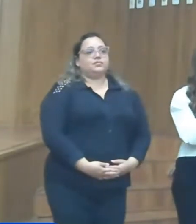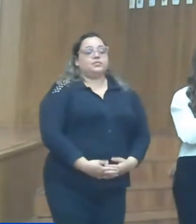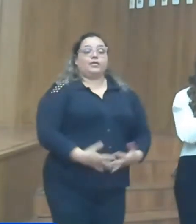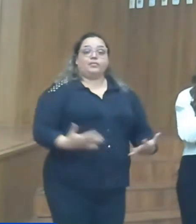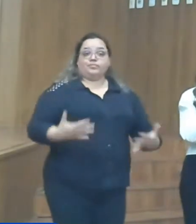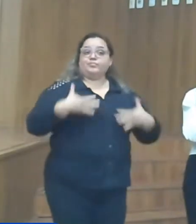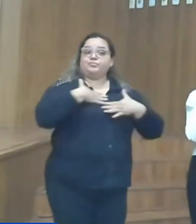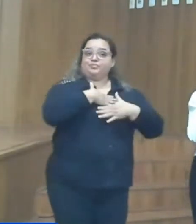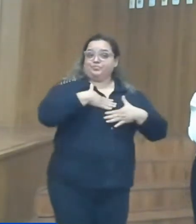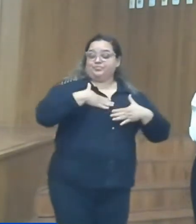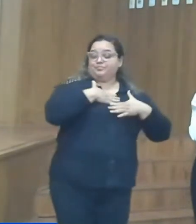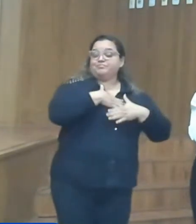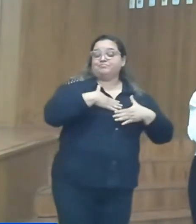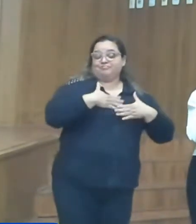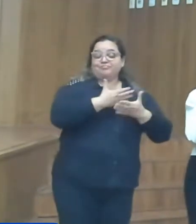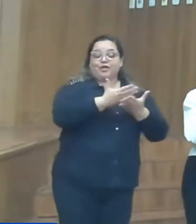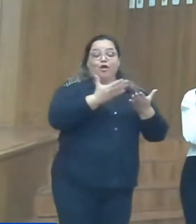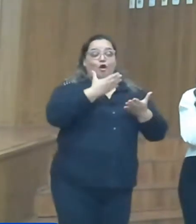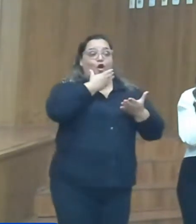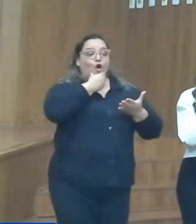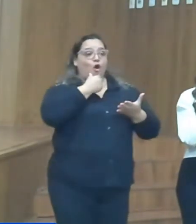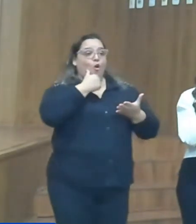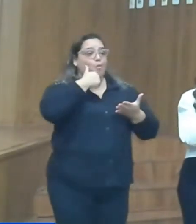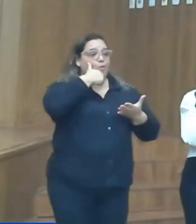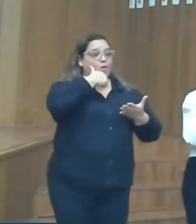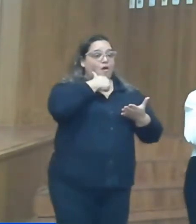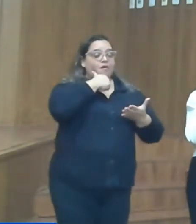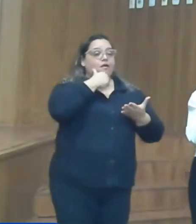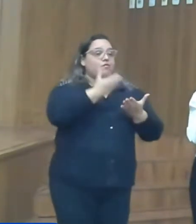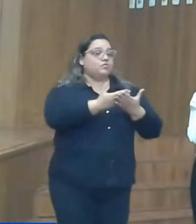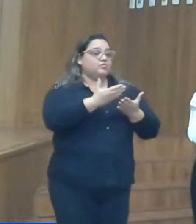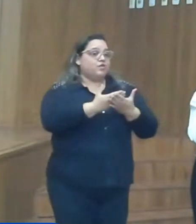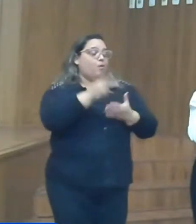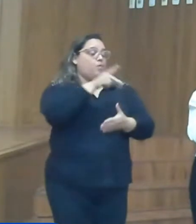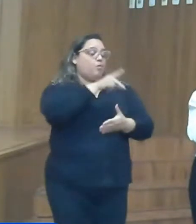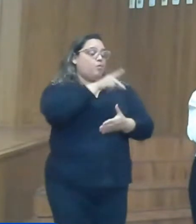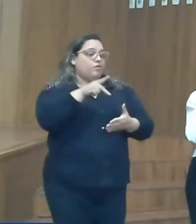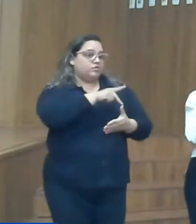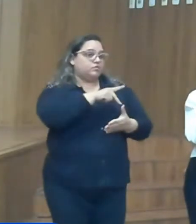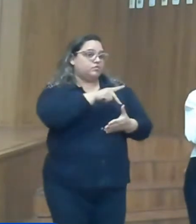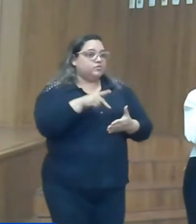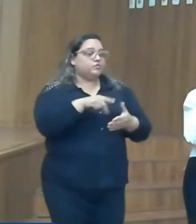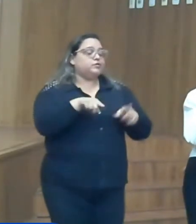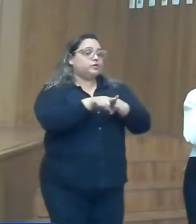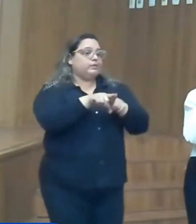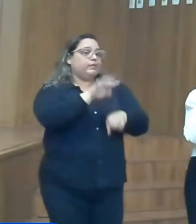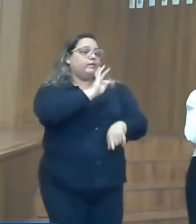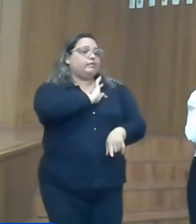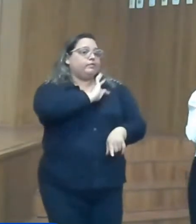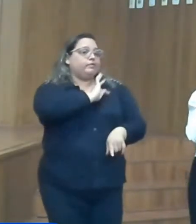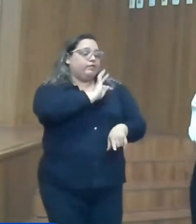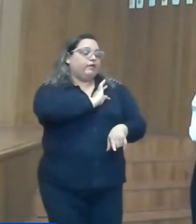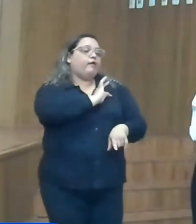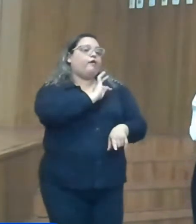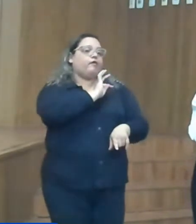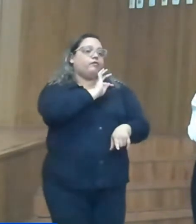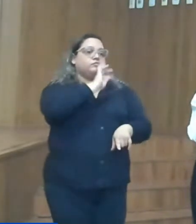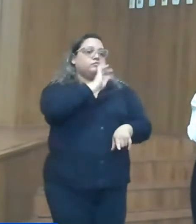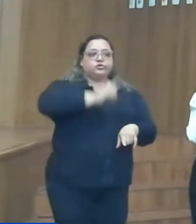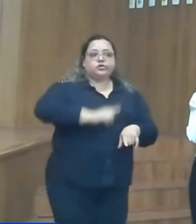Prezadas e prezados, estudantes, professoras e professores, técnico-administrativos,